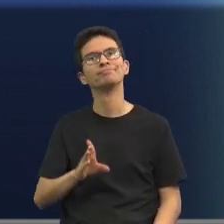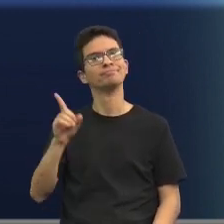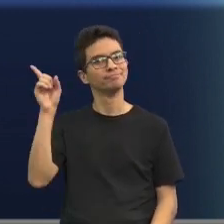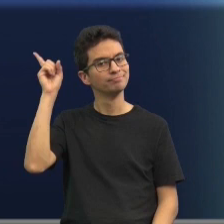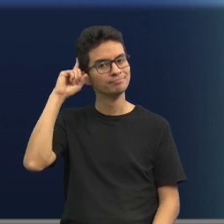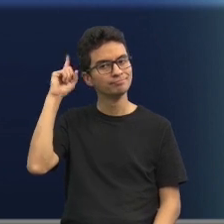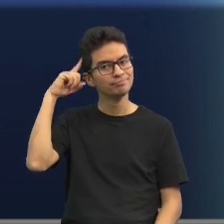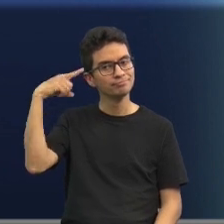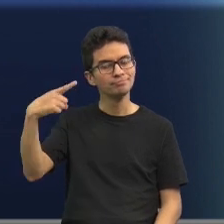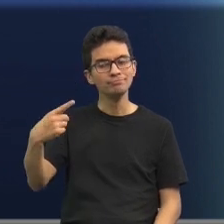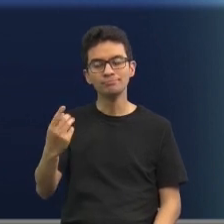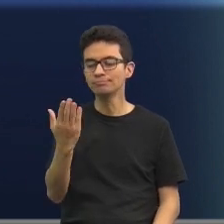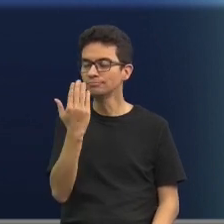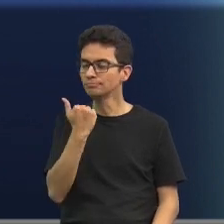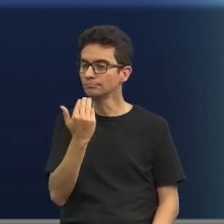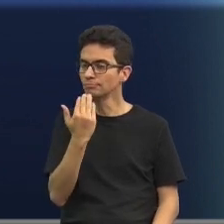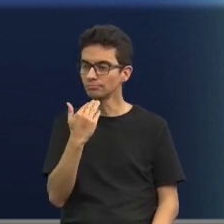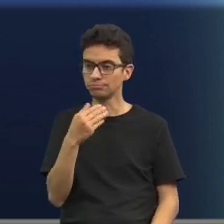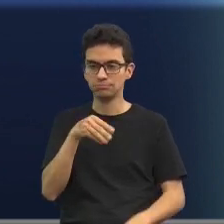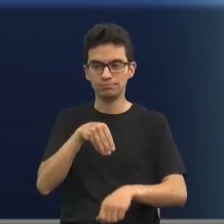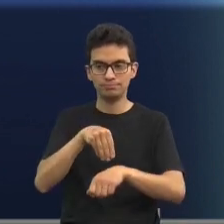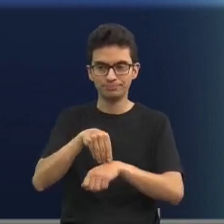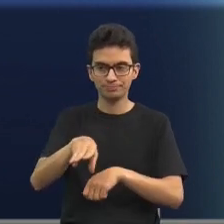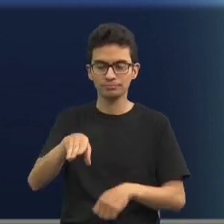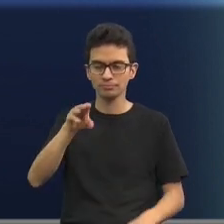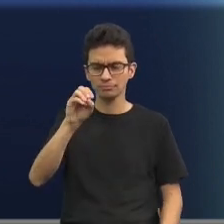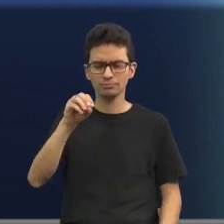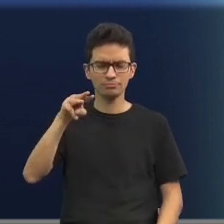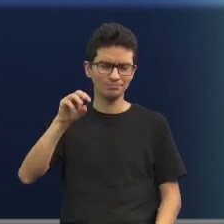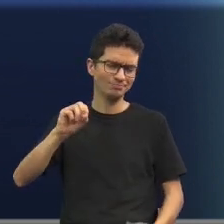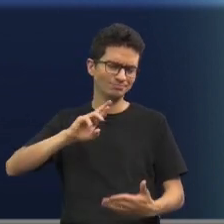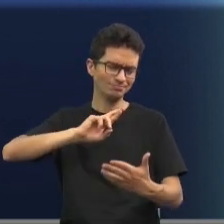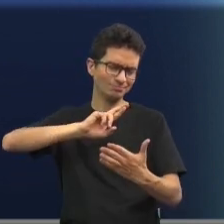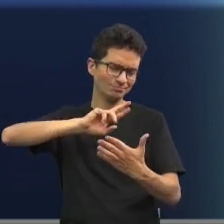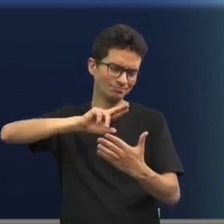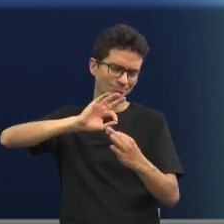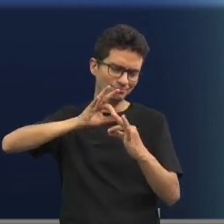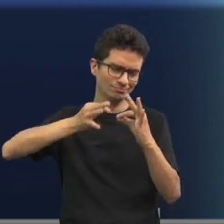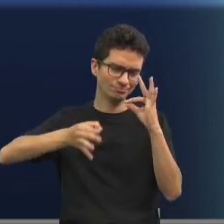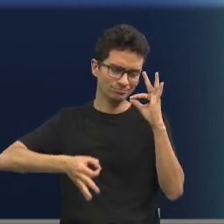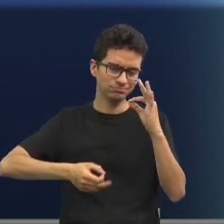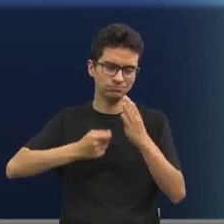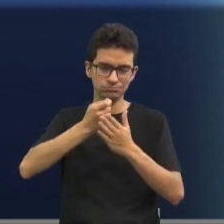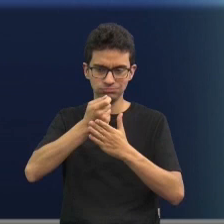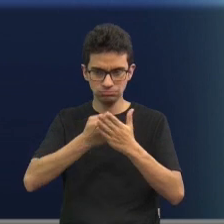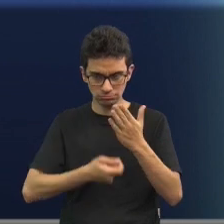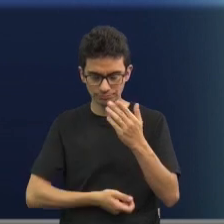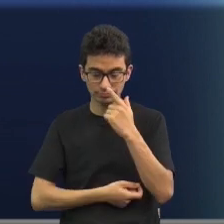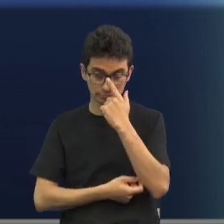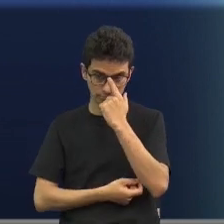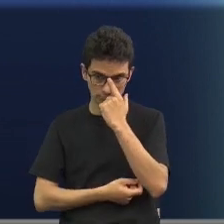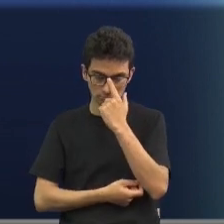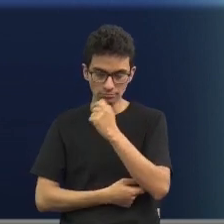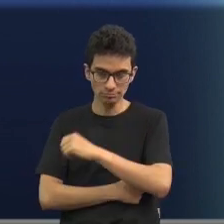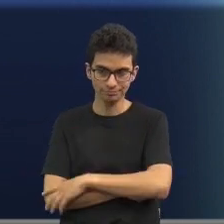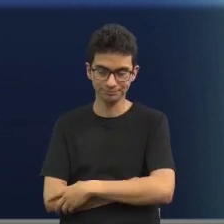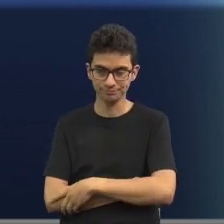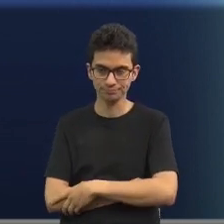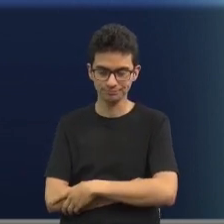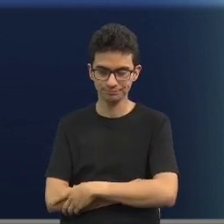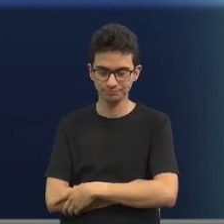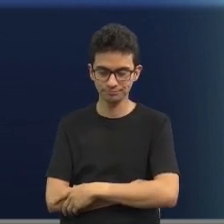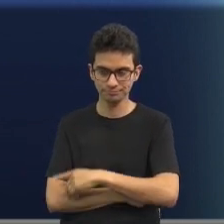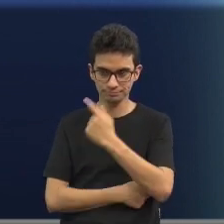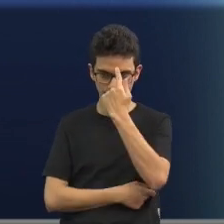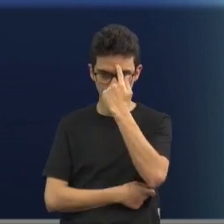dias uma recomendação da oms tratará aí vem o texto considere